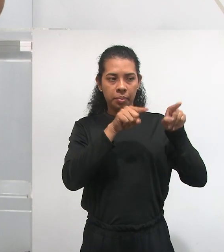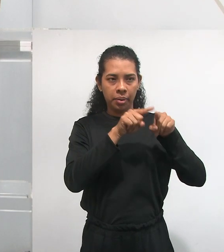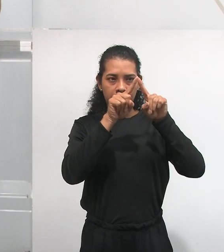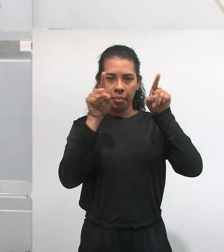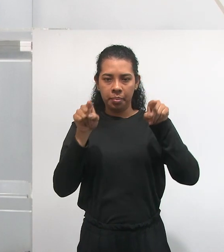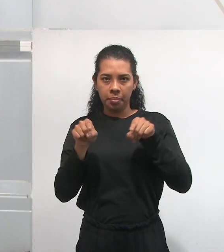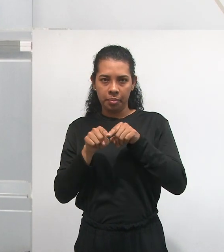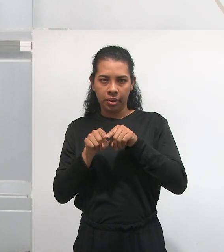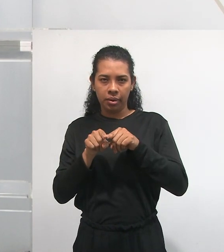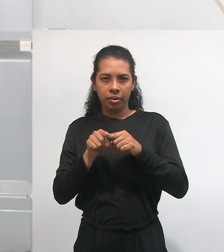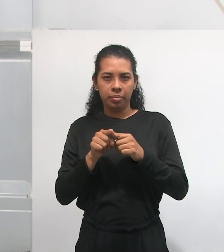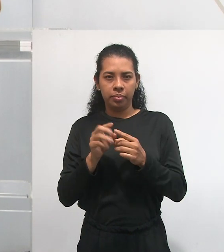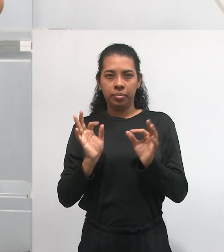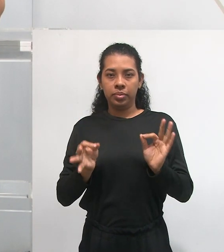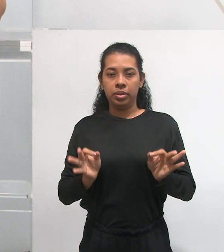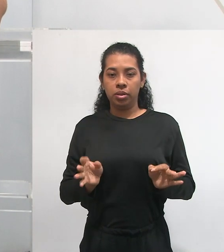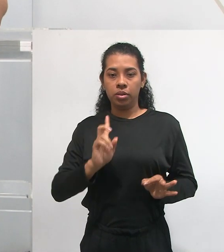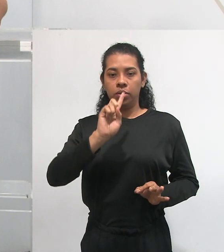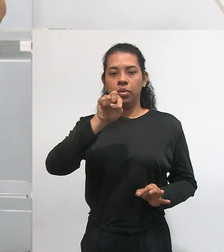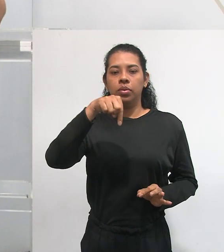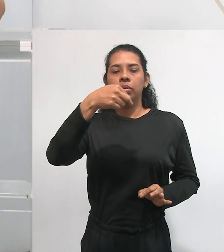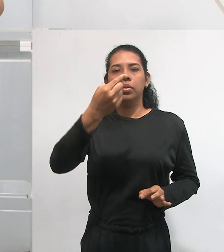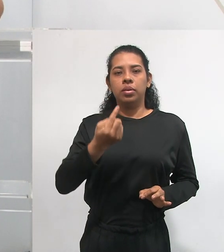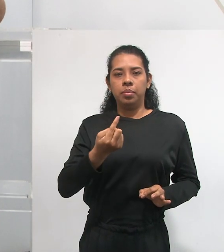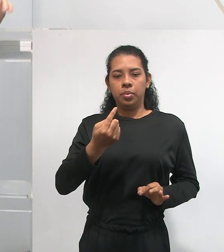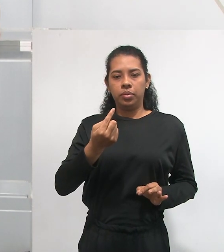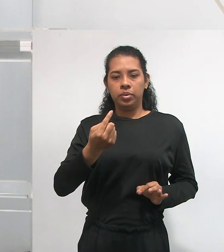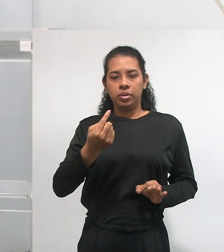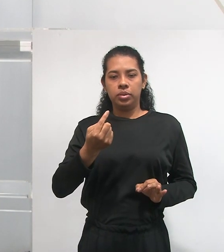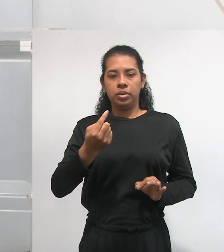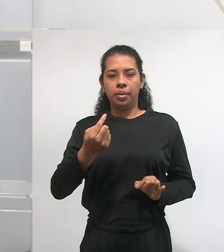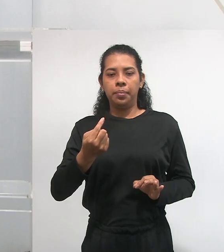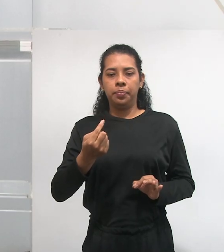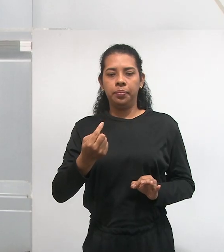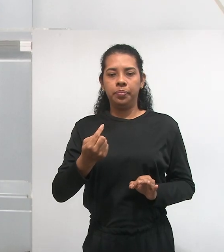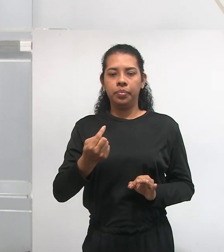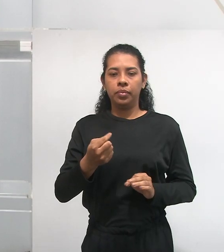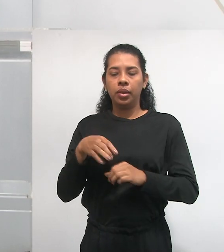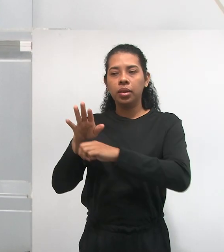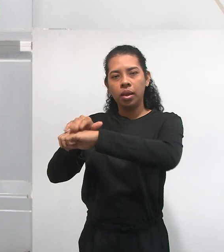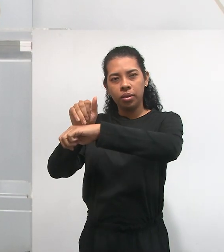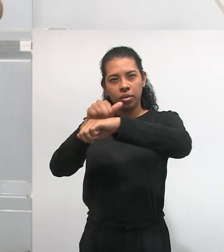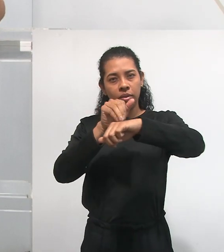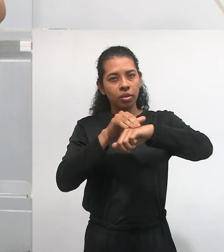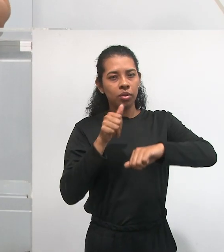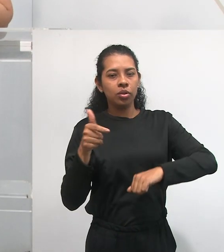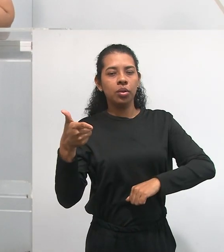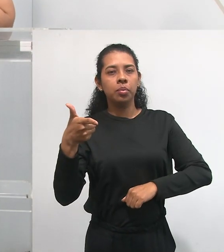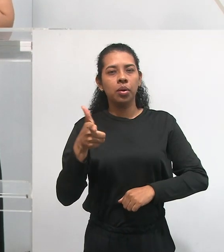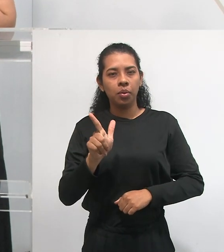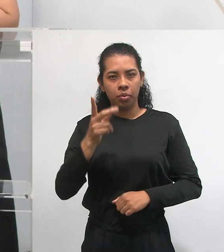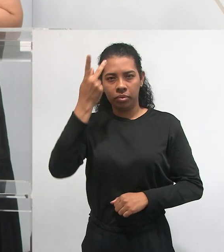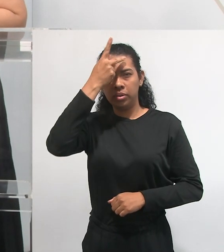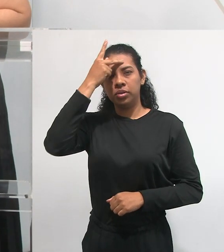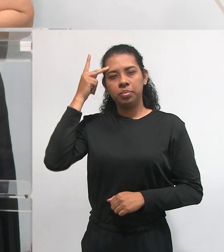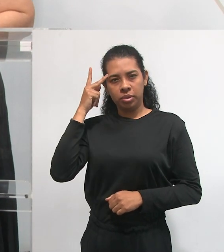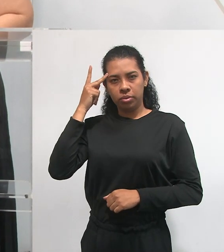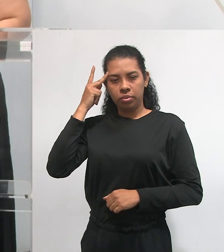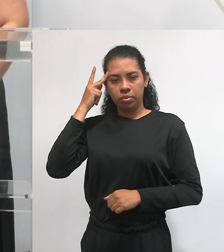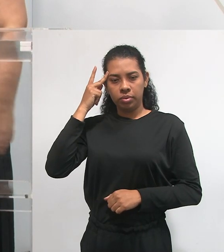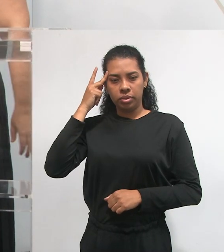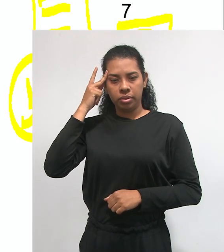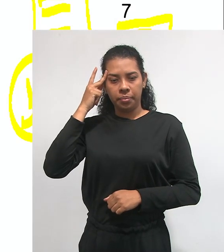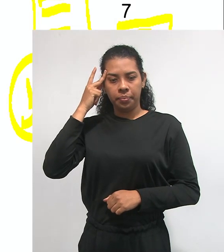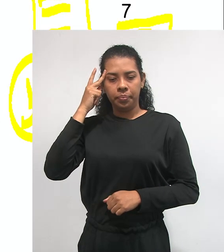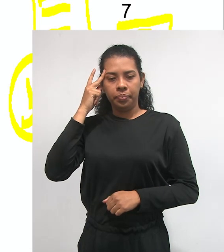vai pegar o seu jogo e você vai juntar ali, um grupinho de pessoas para jogar com você.